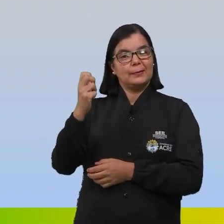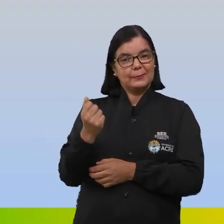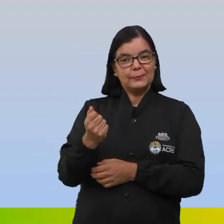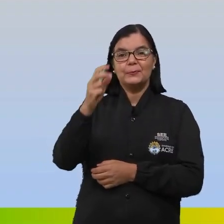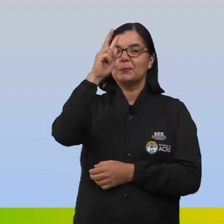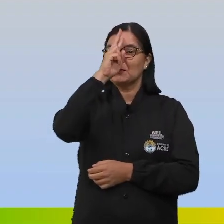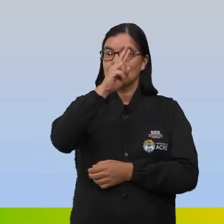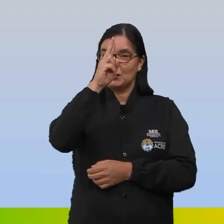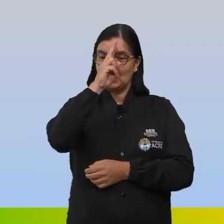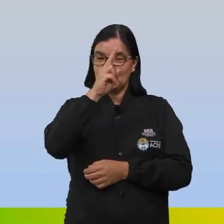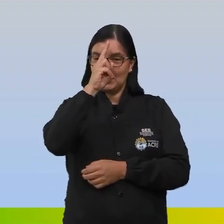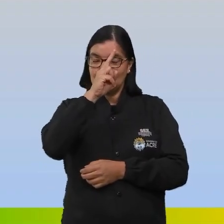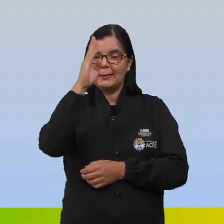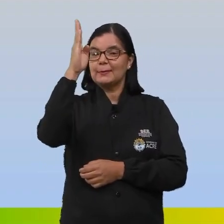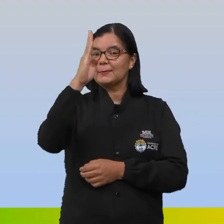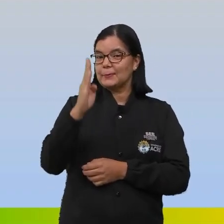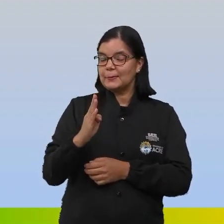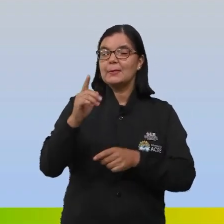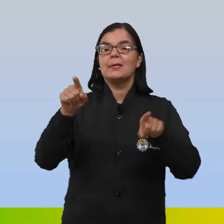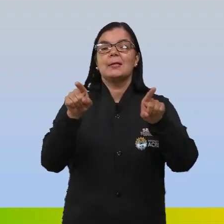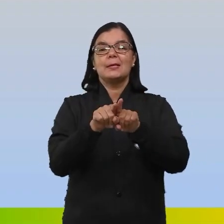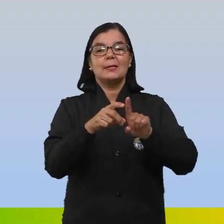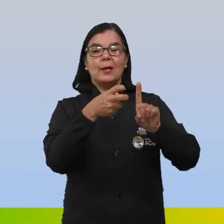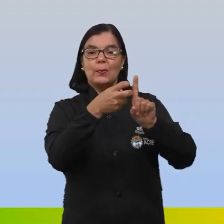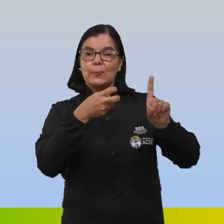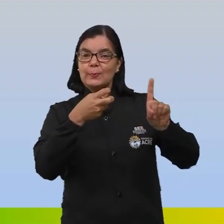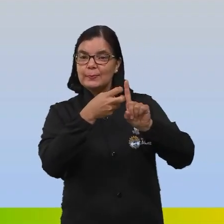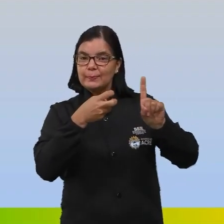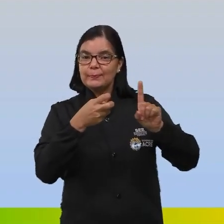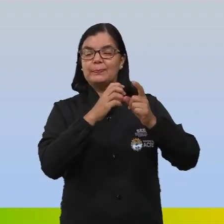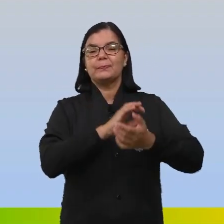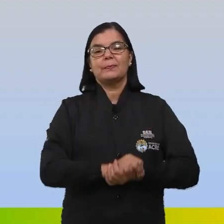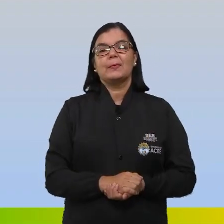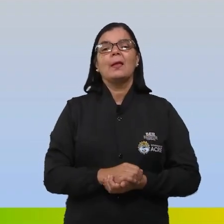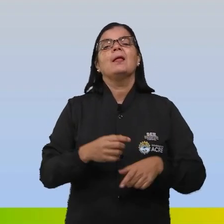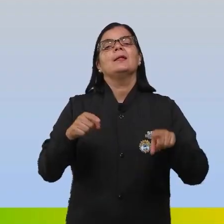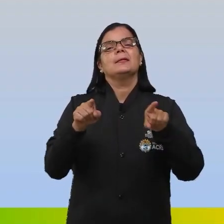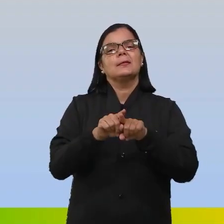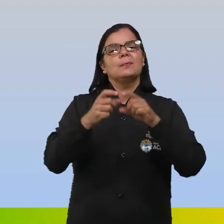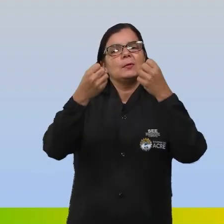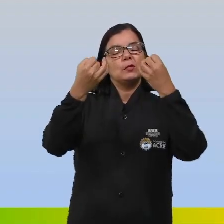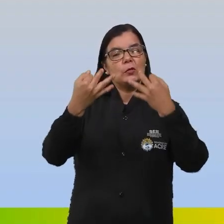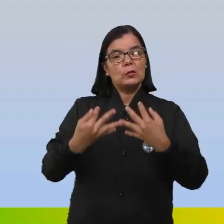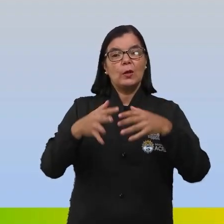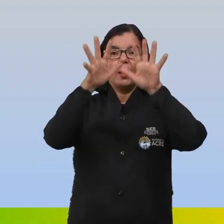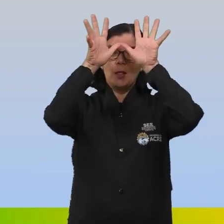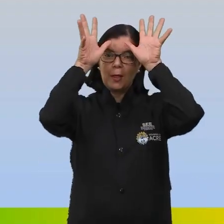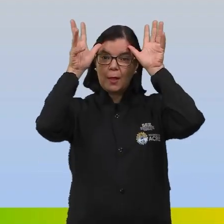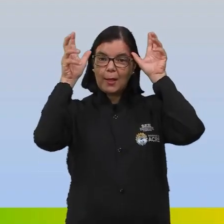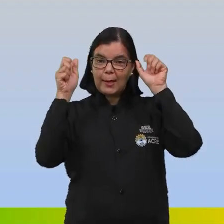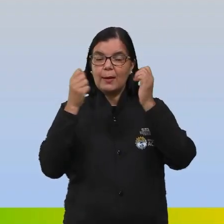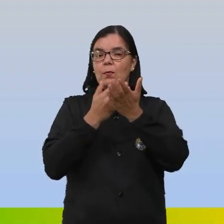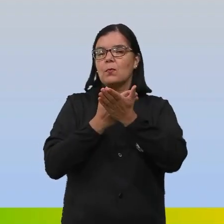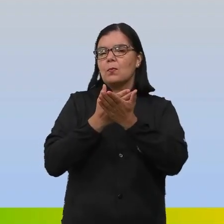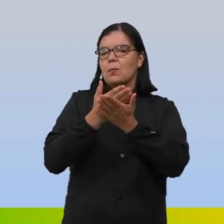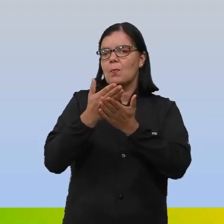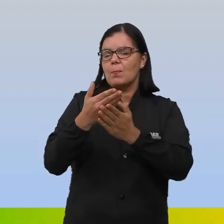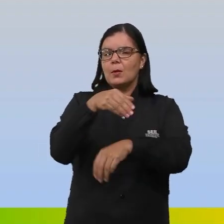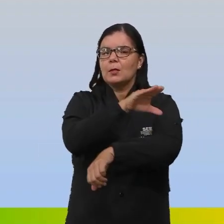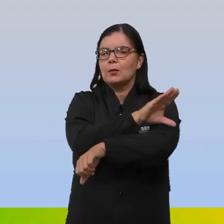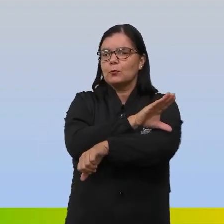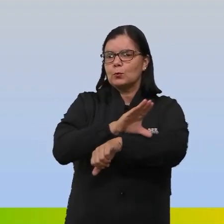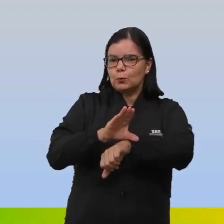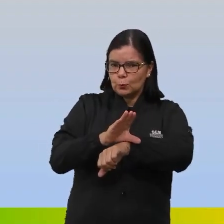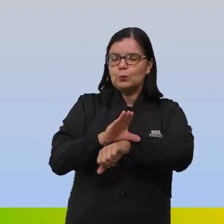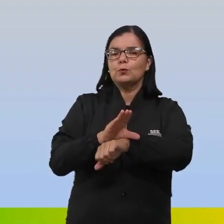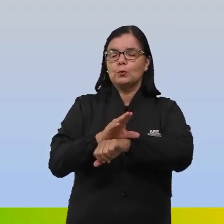história afro-brasileira e os povos originários. Nós também falamos que o Acre é berço da cultura ancestral,